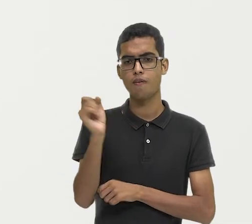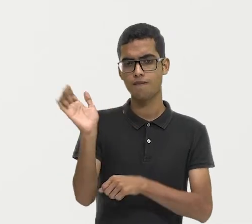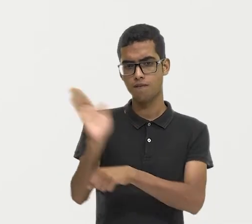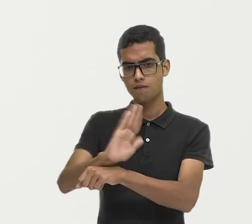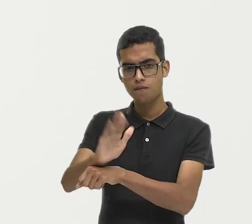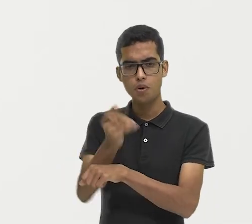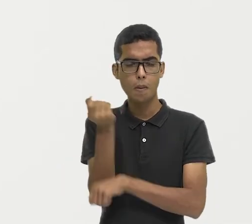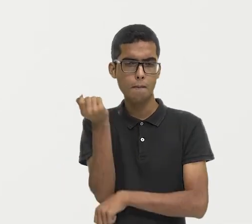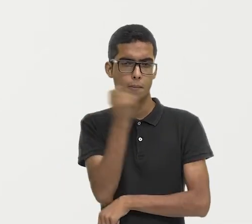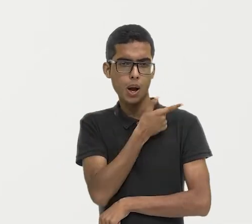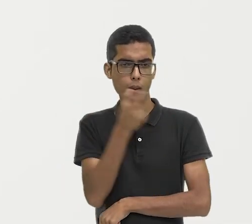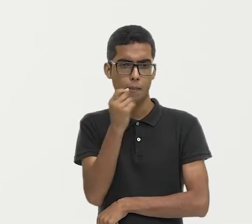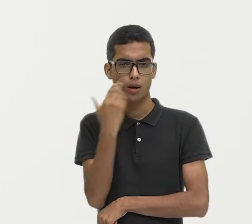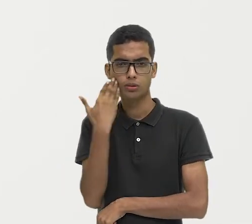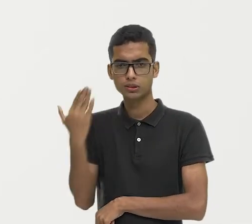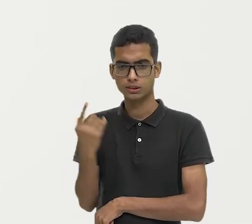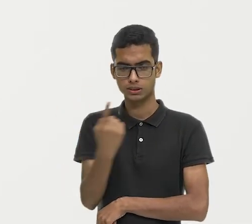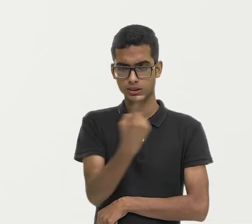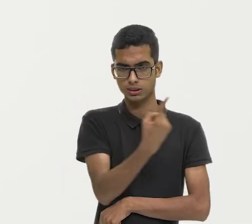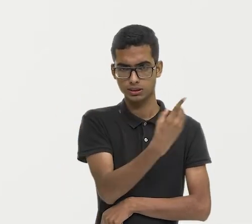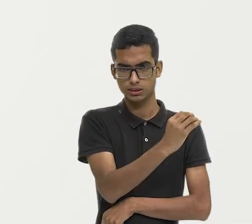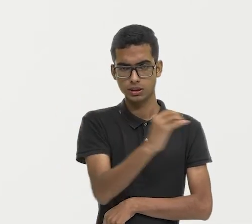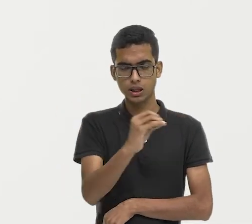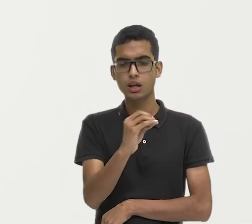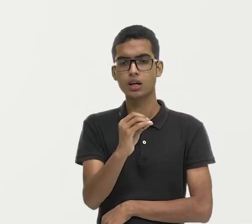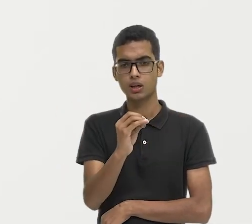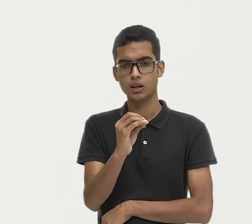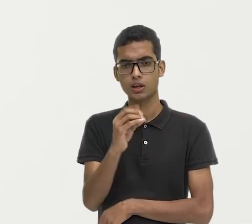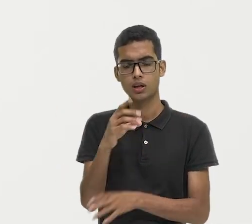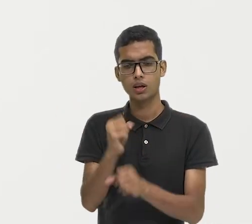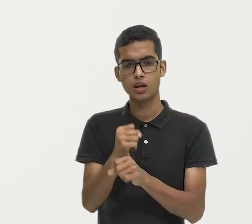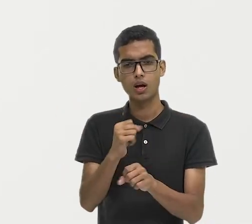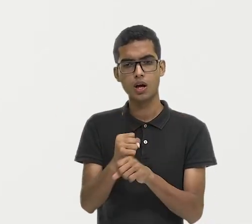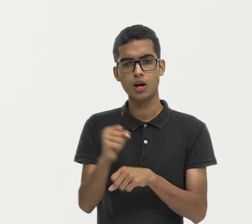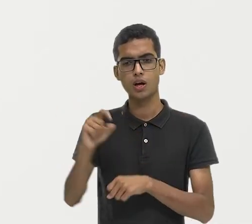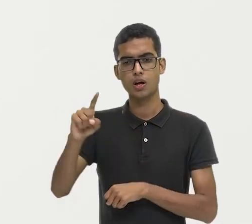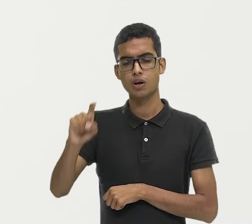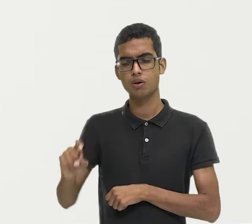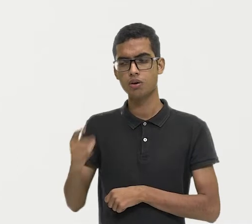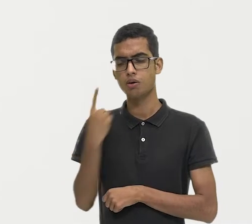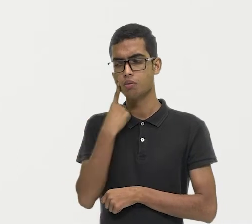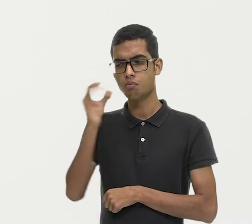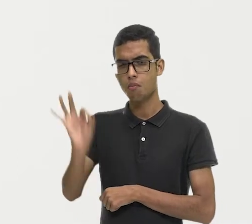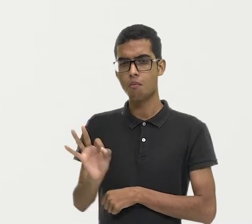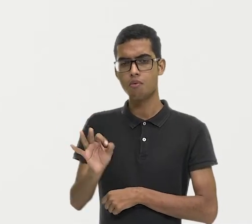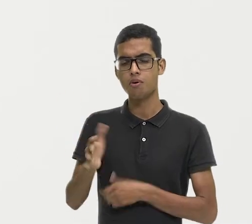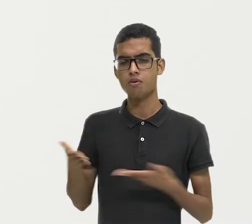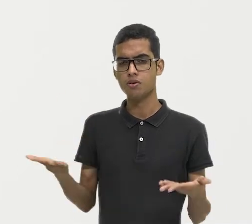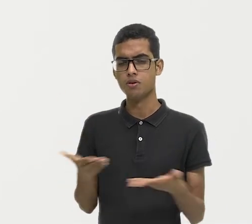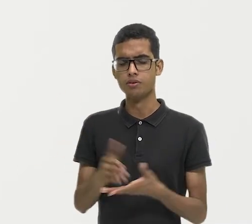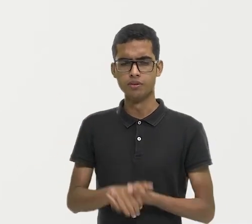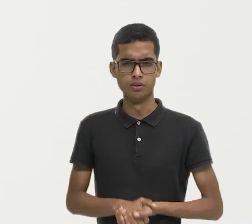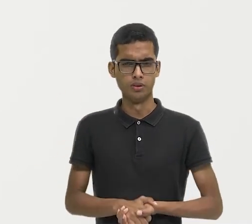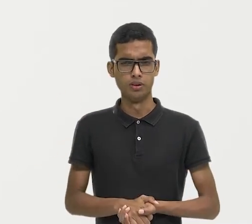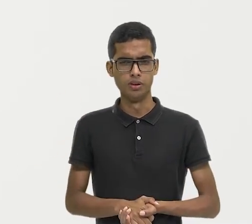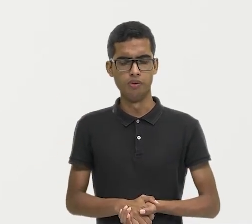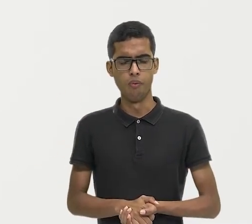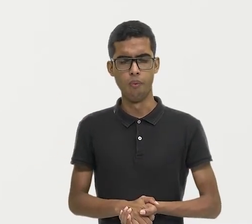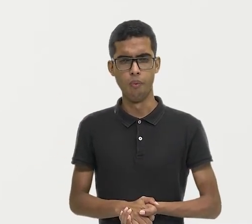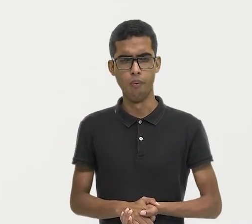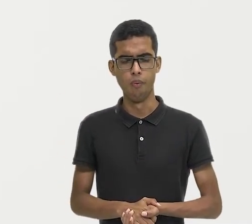pessoas preferiram esse tipo de filme e a gente vai calcular X% delas, tá?